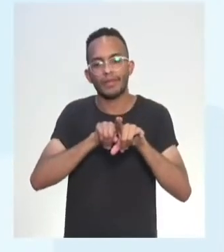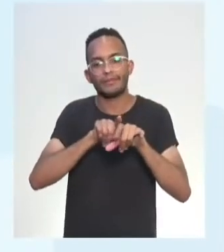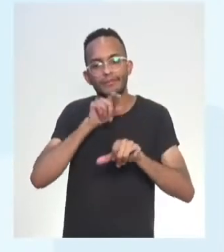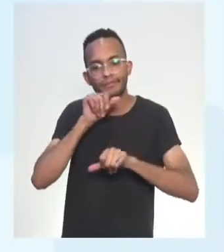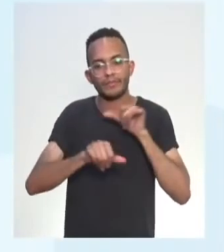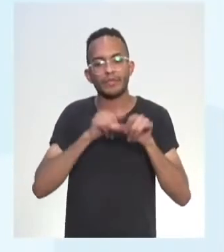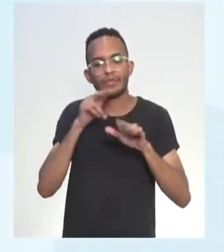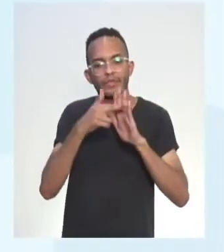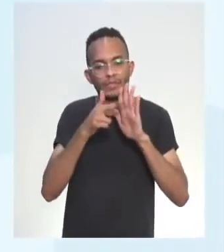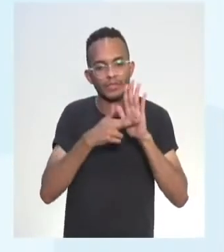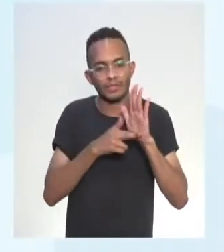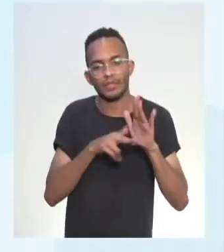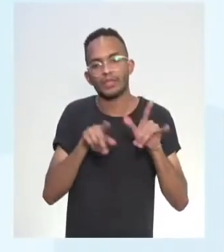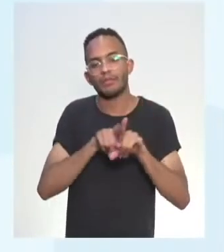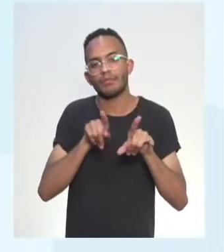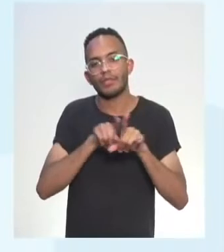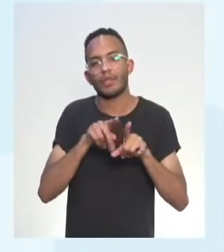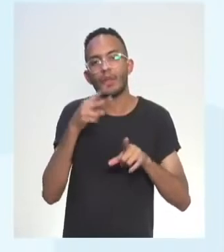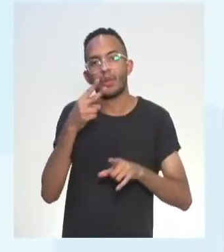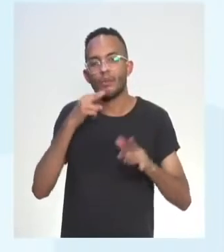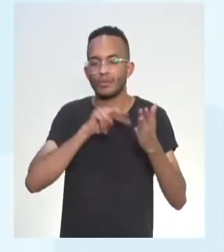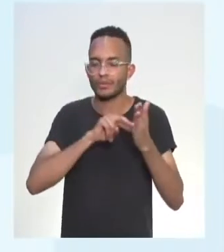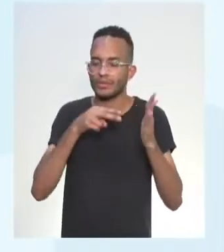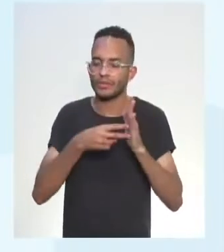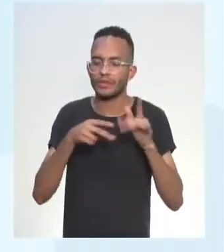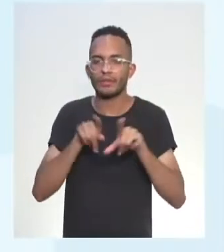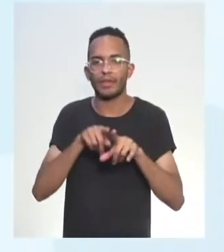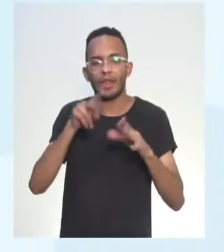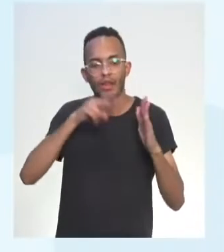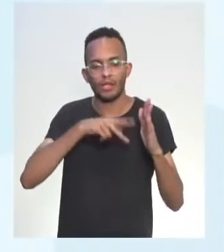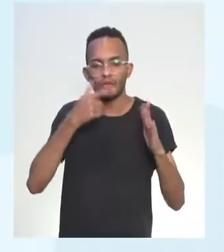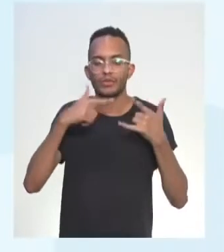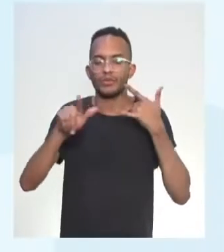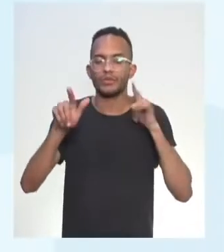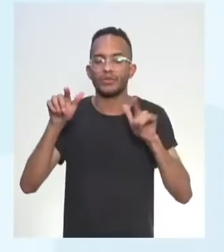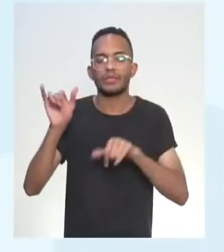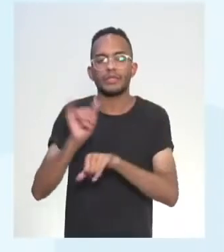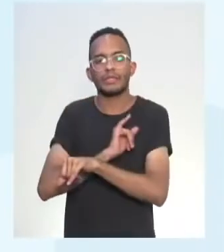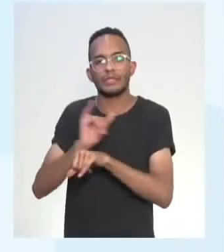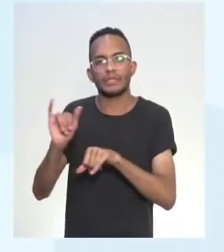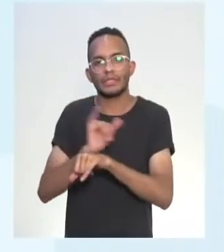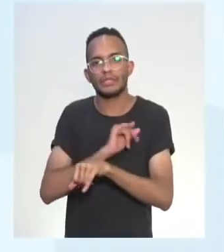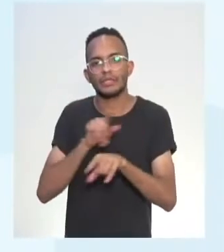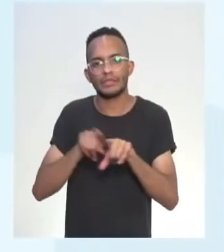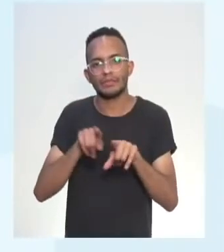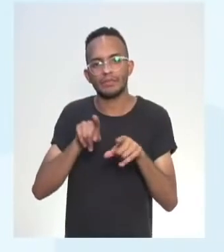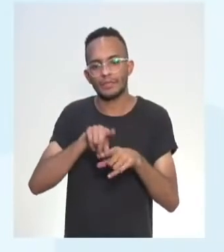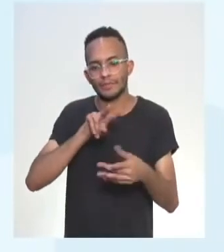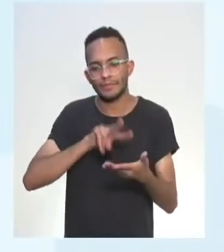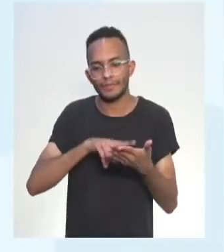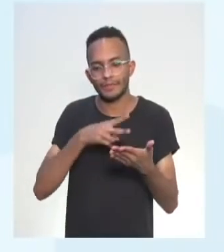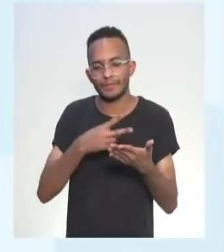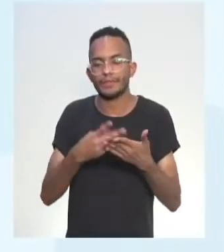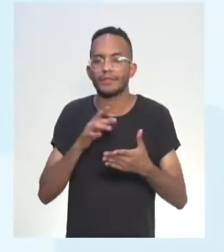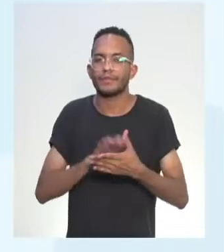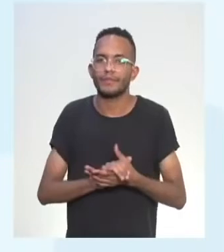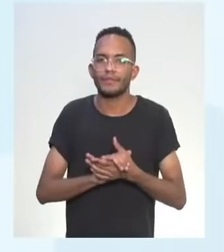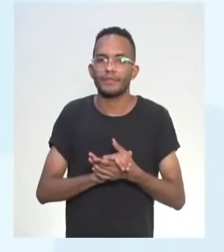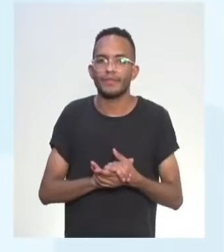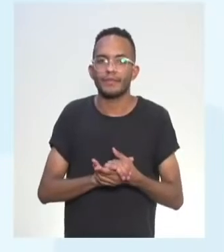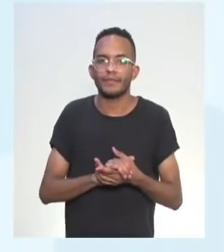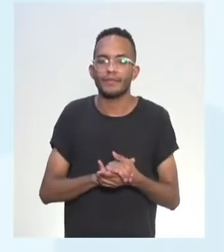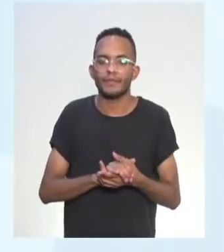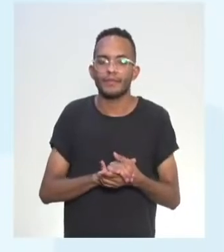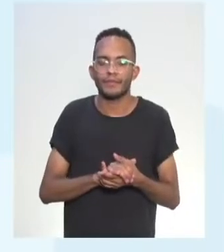do padrão e do duplo sentido, que leva o leitor para outros caminhos interpretativos. Vamos ao